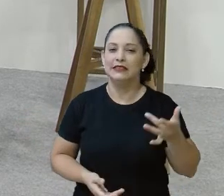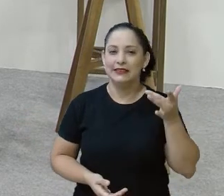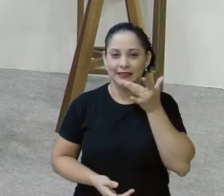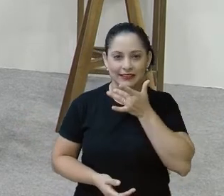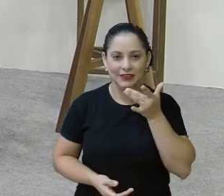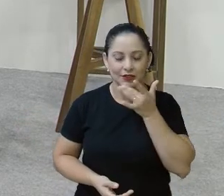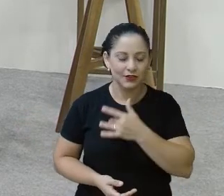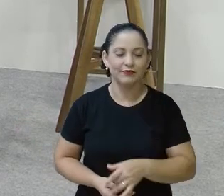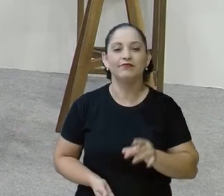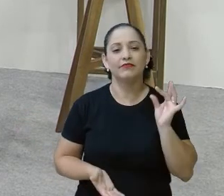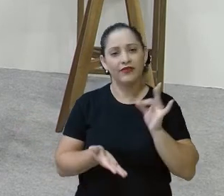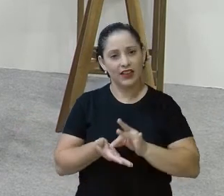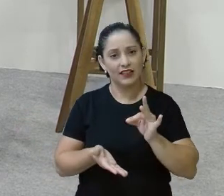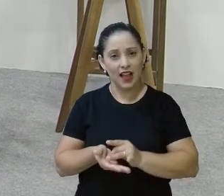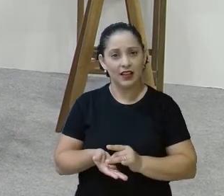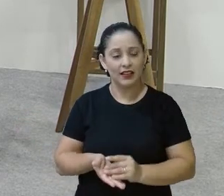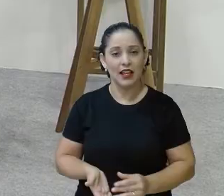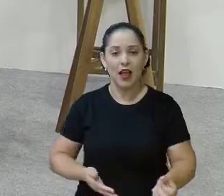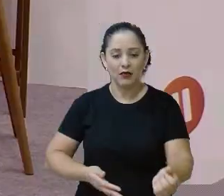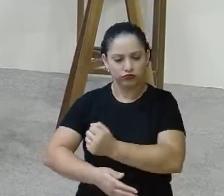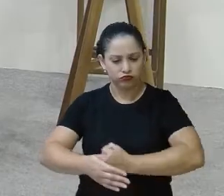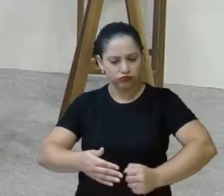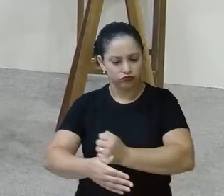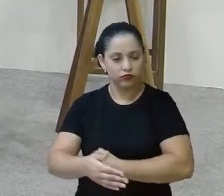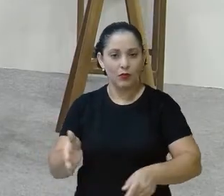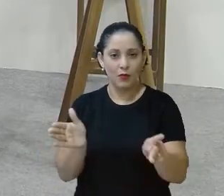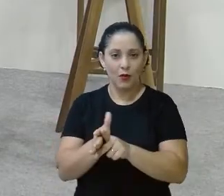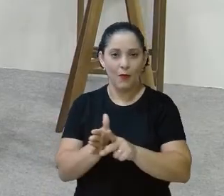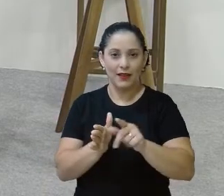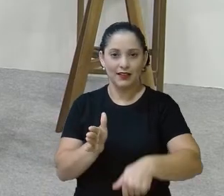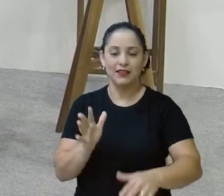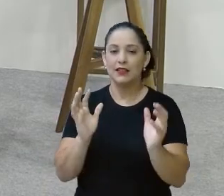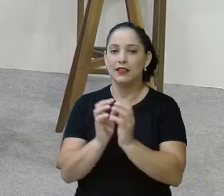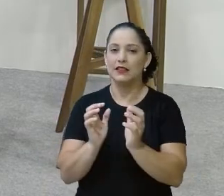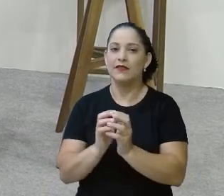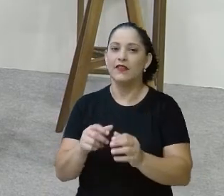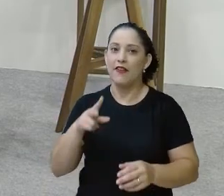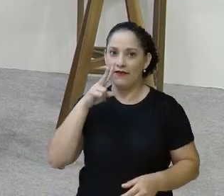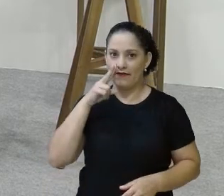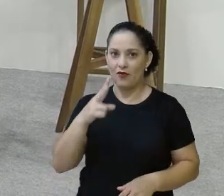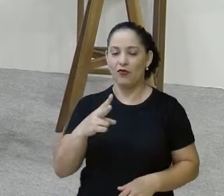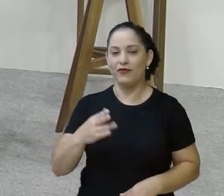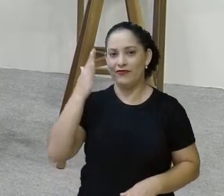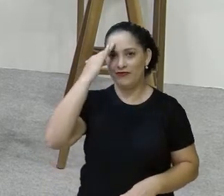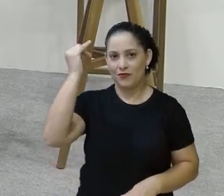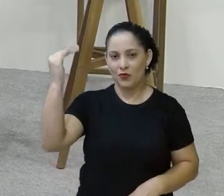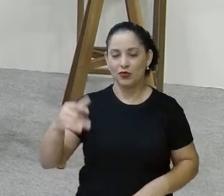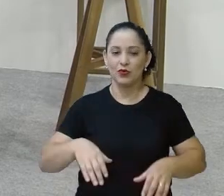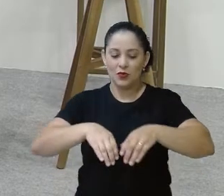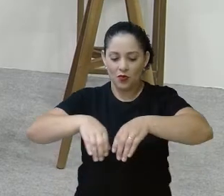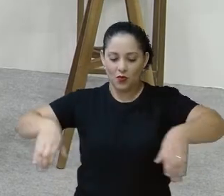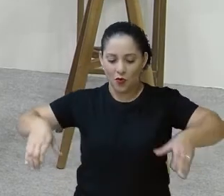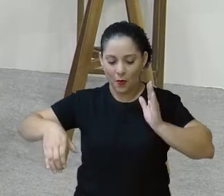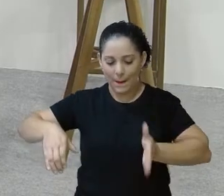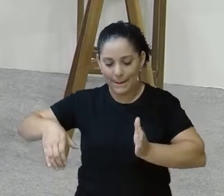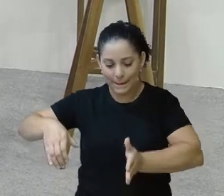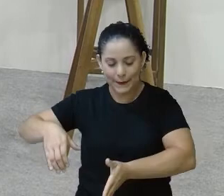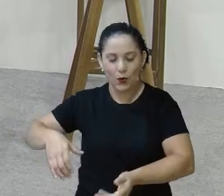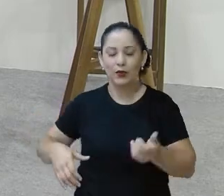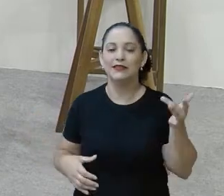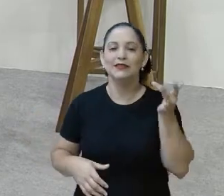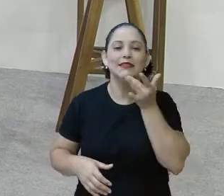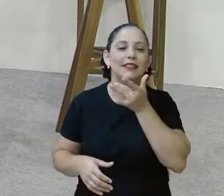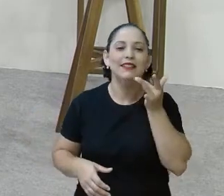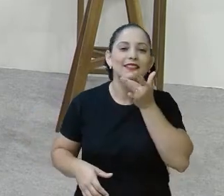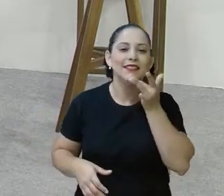A gastronomia de Recife é muito forte e o bolo de rolo é com certeza uma delícia. Então,